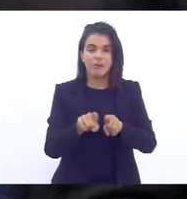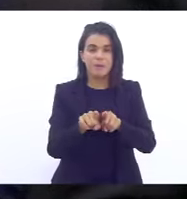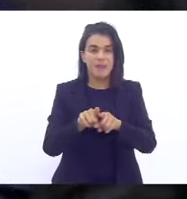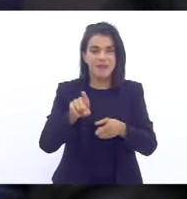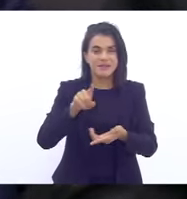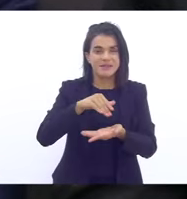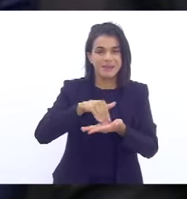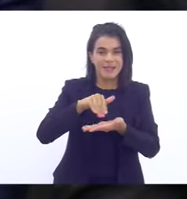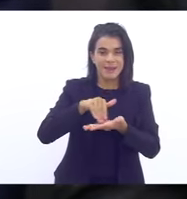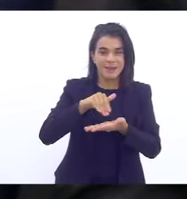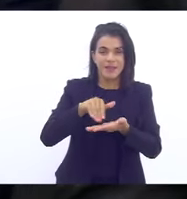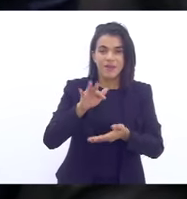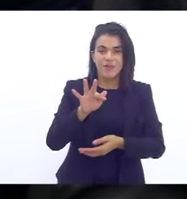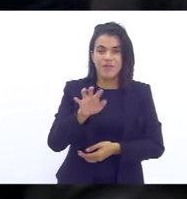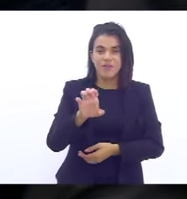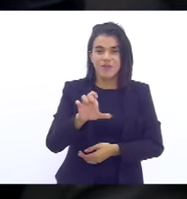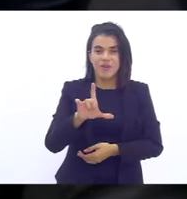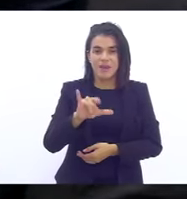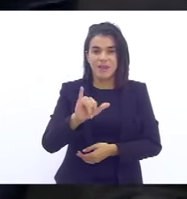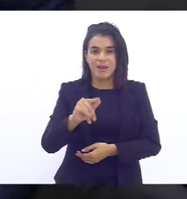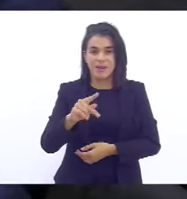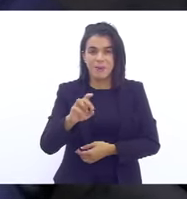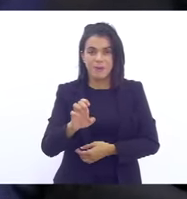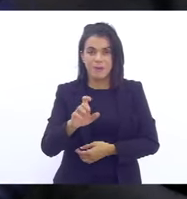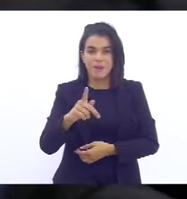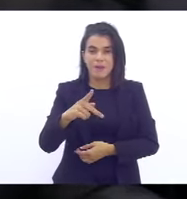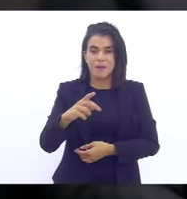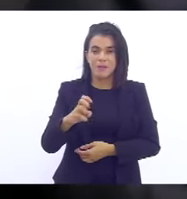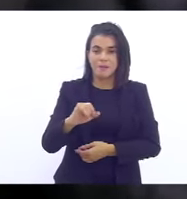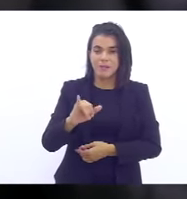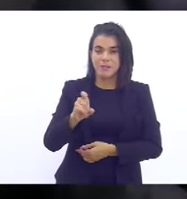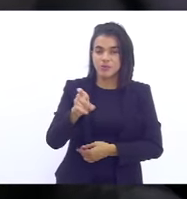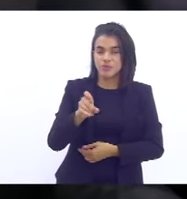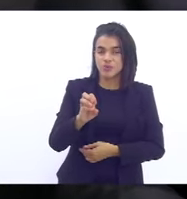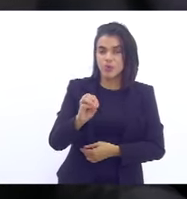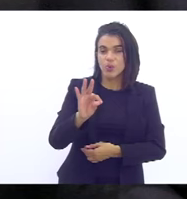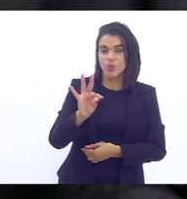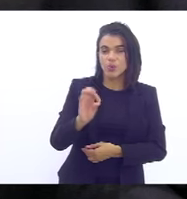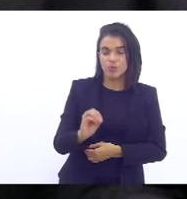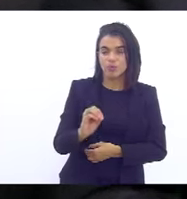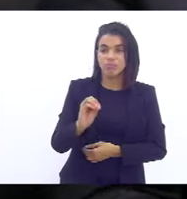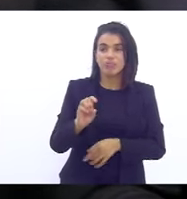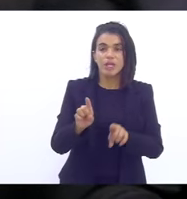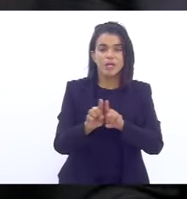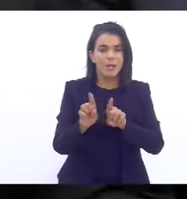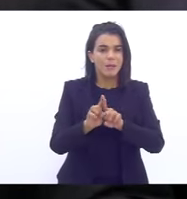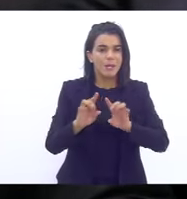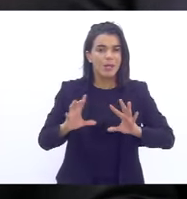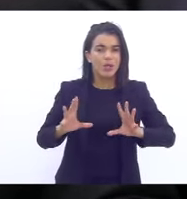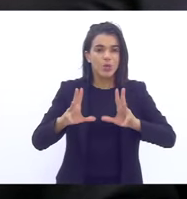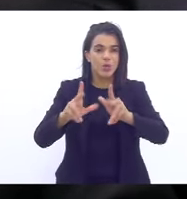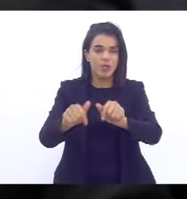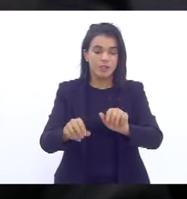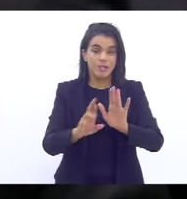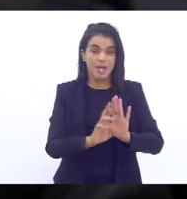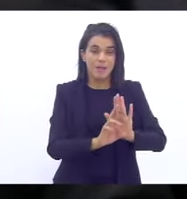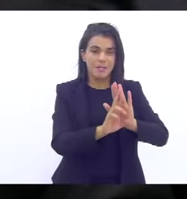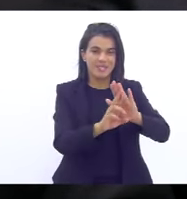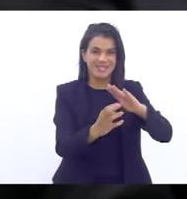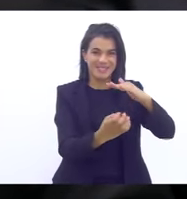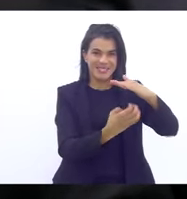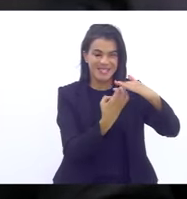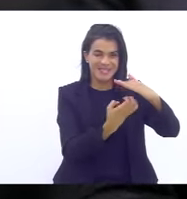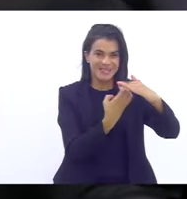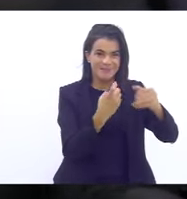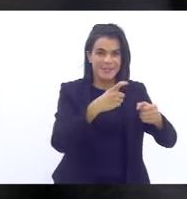secretário em exercício, e a todos representantes das concessionárias de